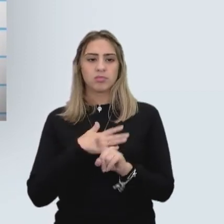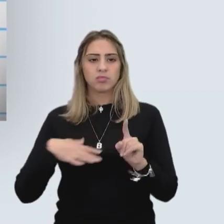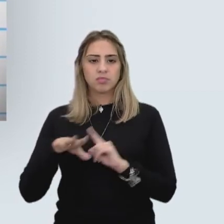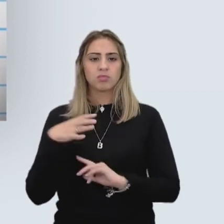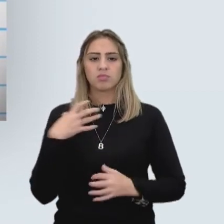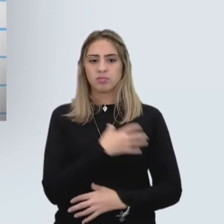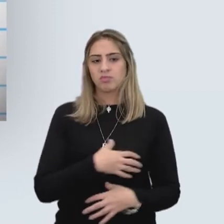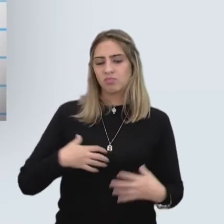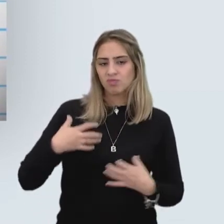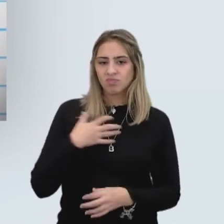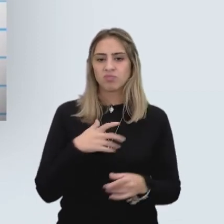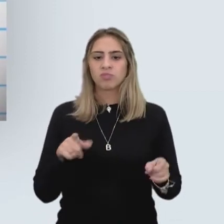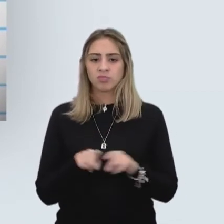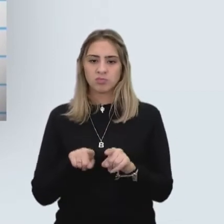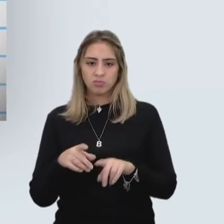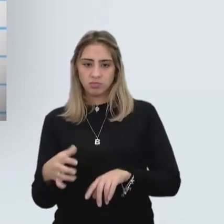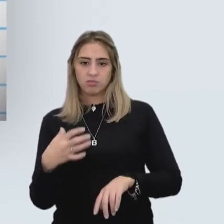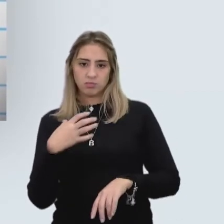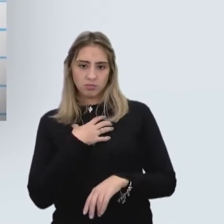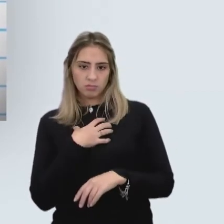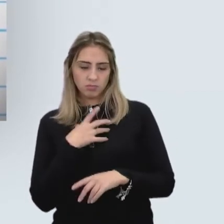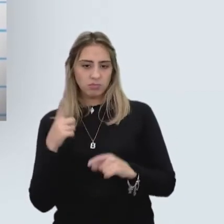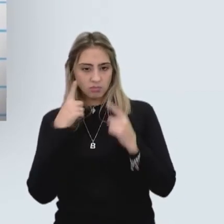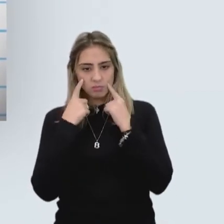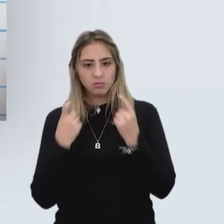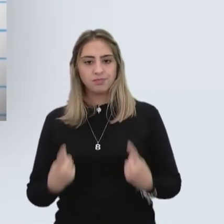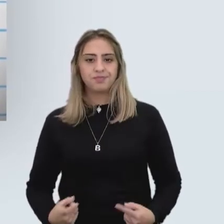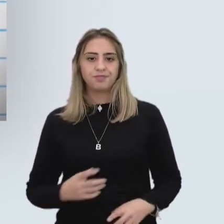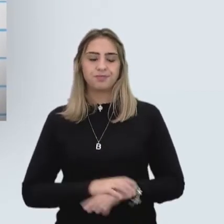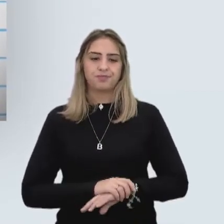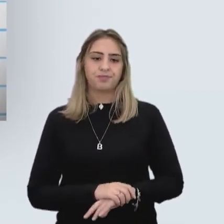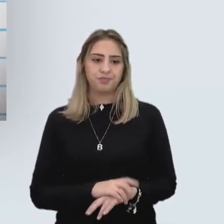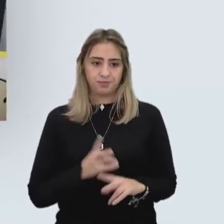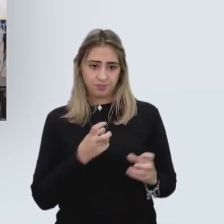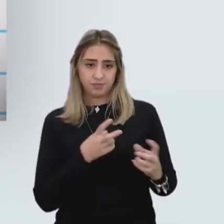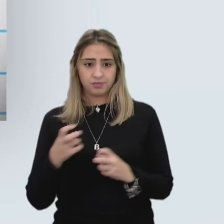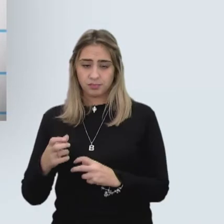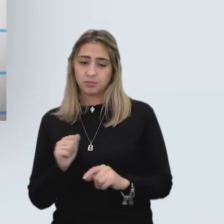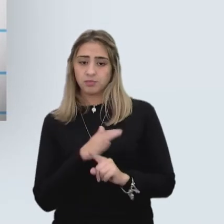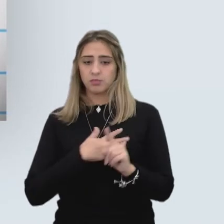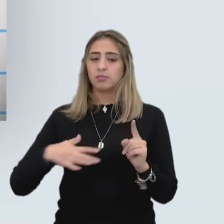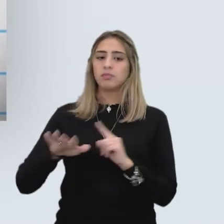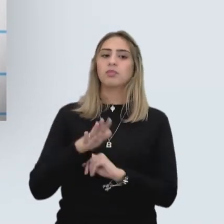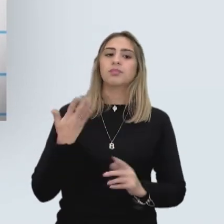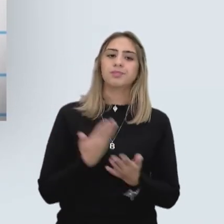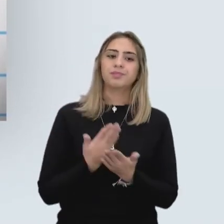conflito, segregação, sentimento de injustiça e violência. Além dos aspectos sociais,